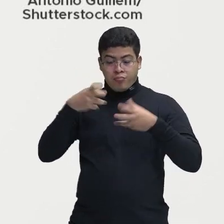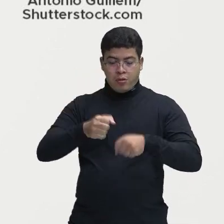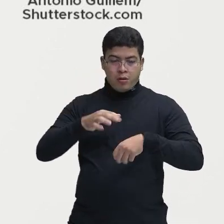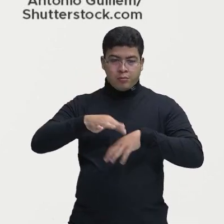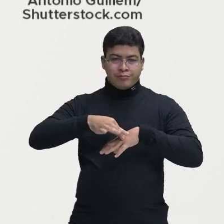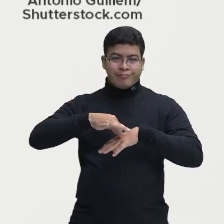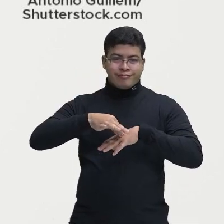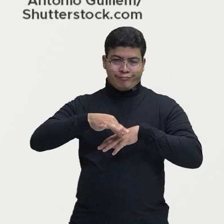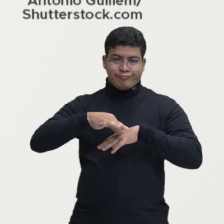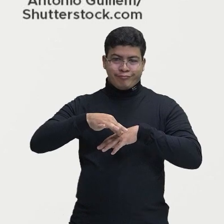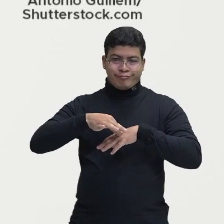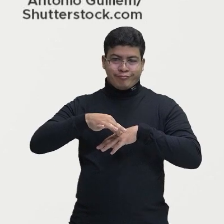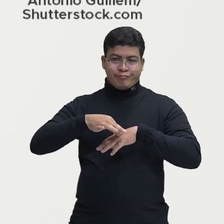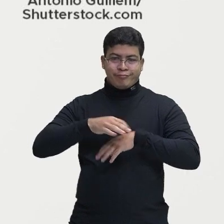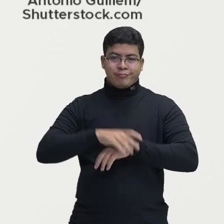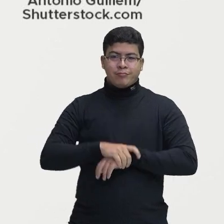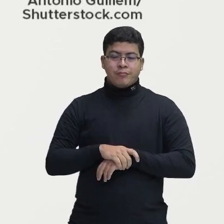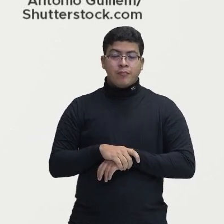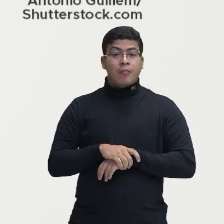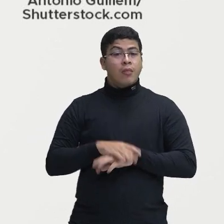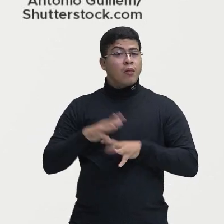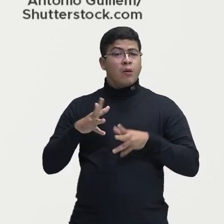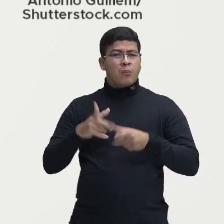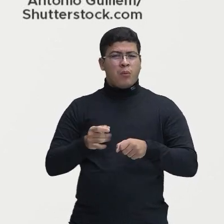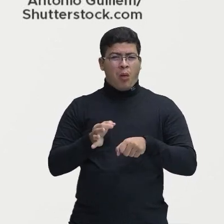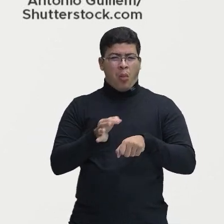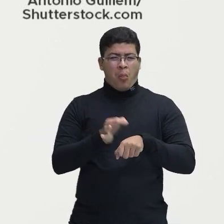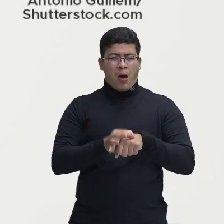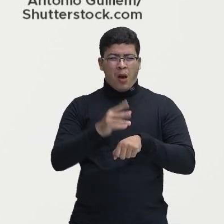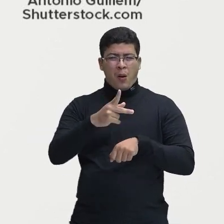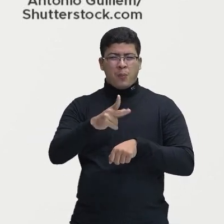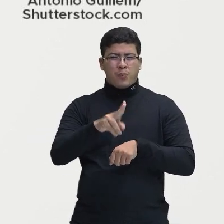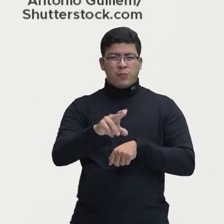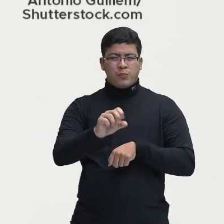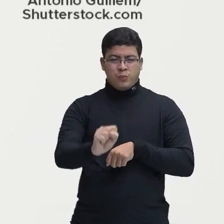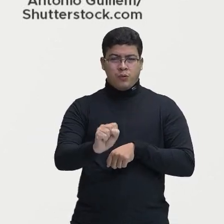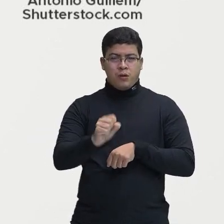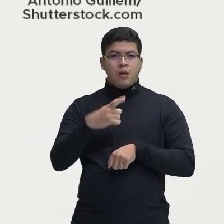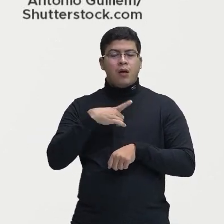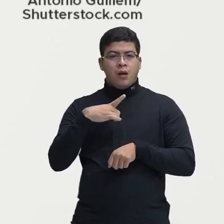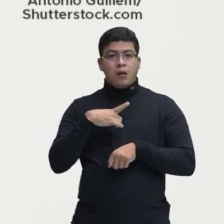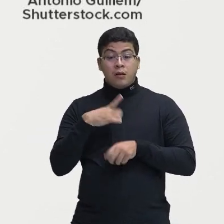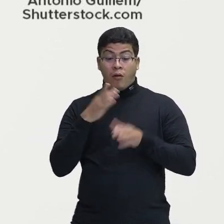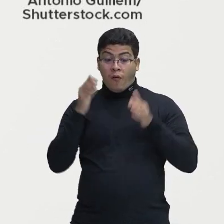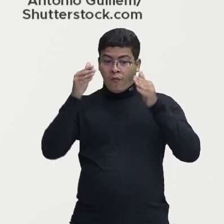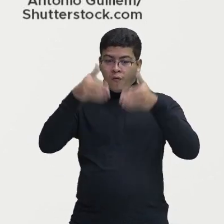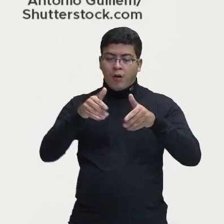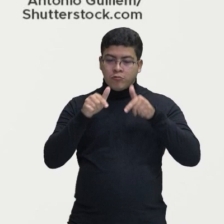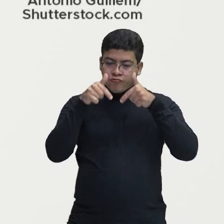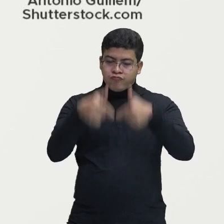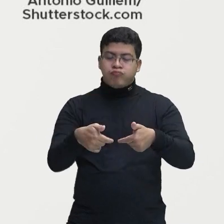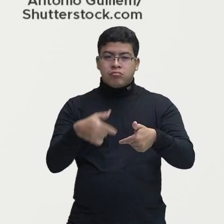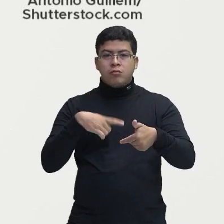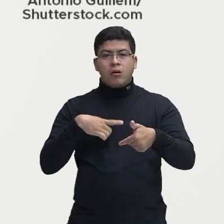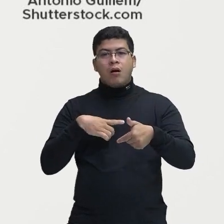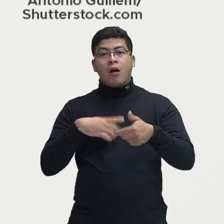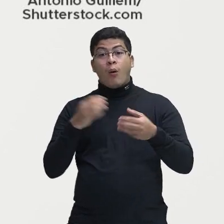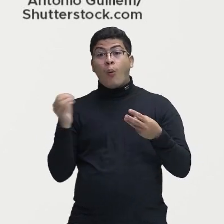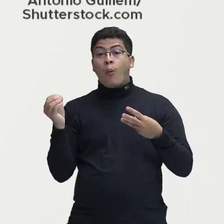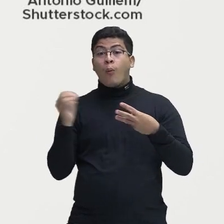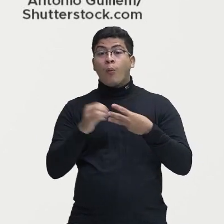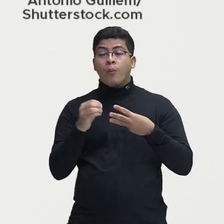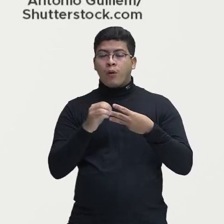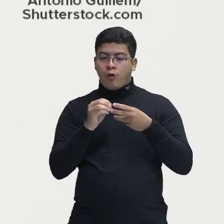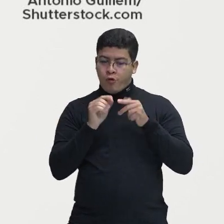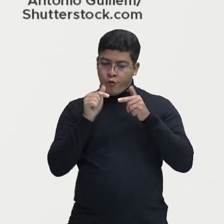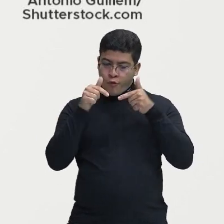pele dessa pessoa, formando pus, porque ele vai atacar diretamente as células de defesa do